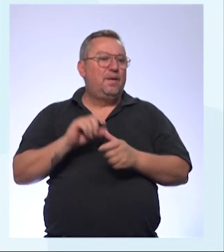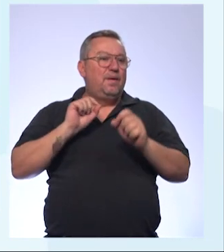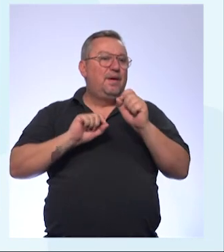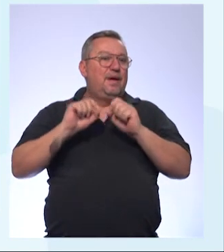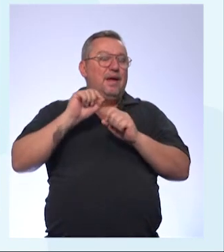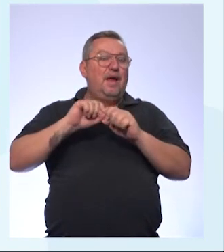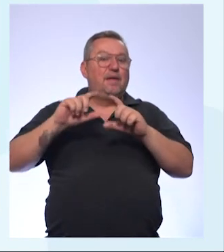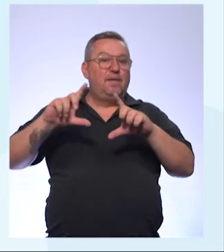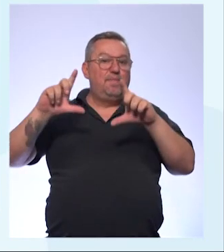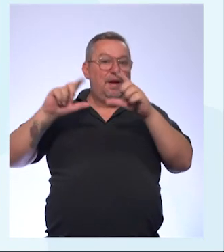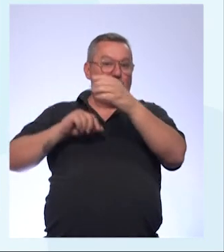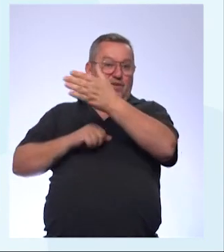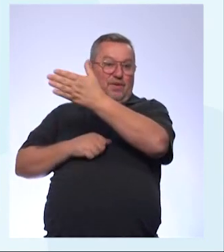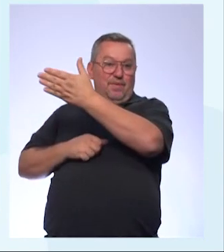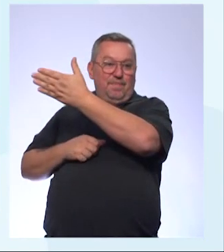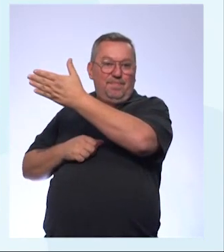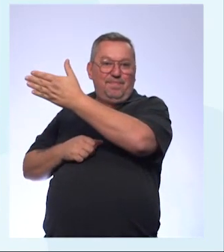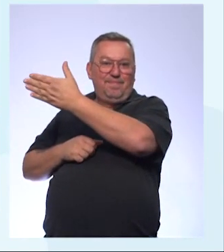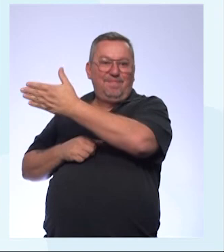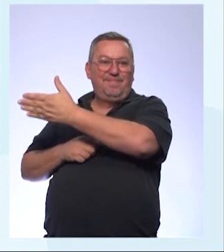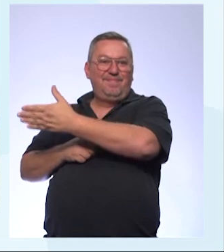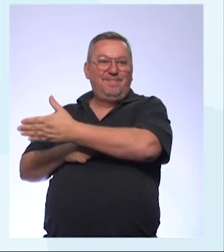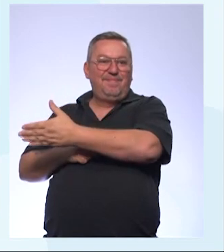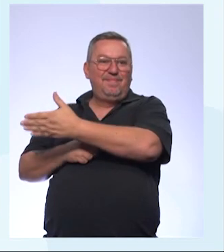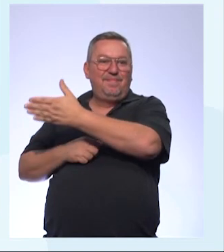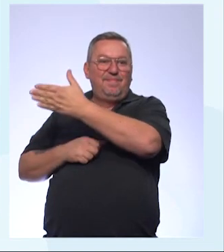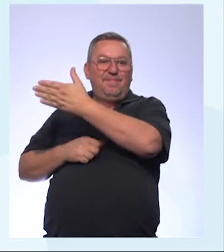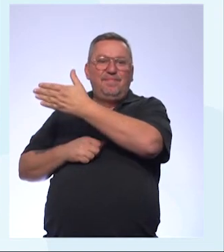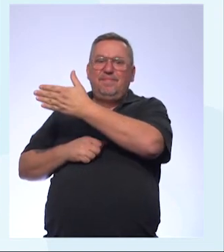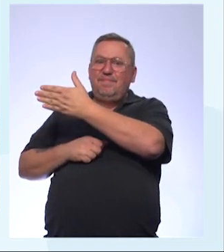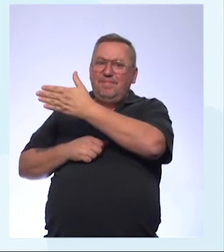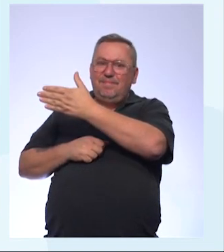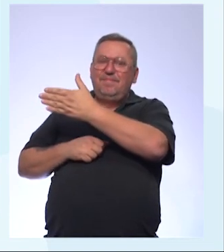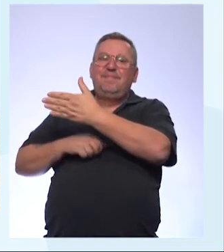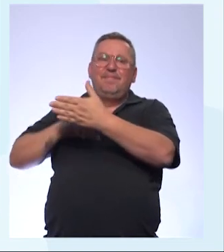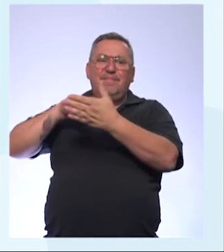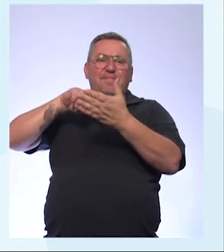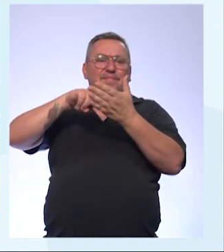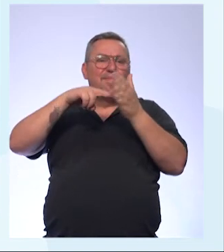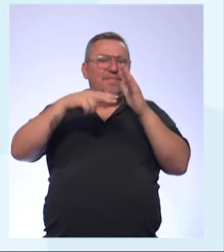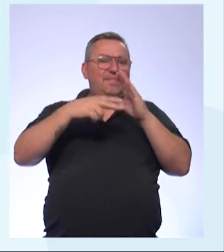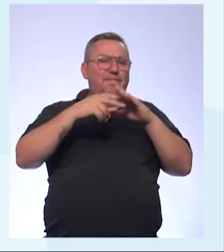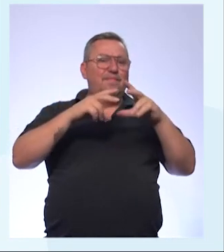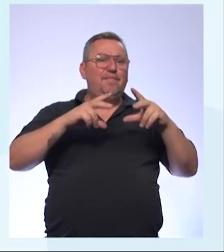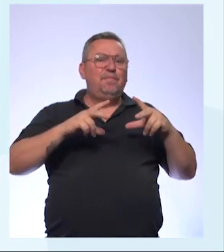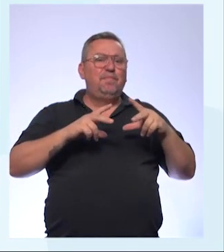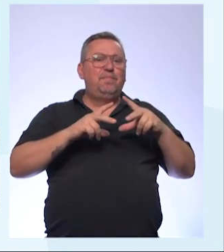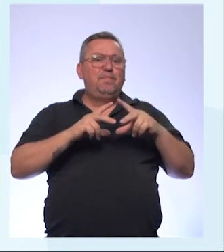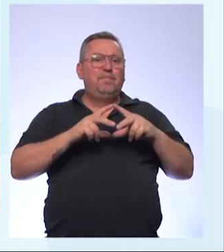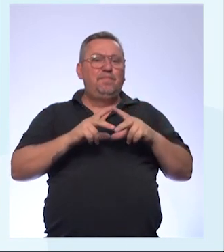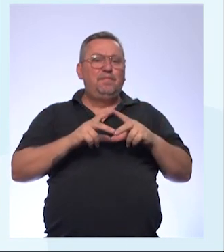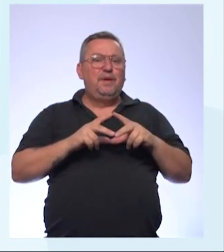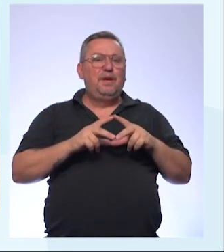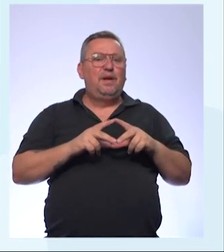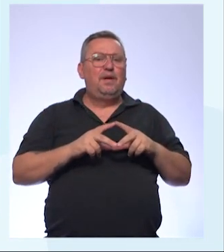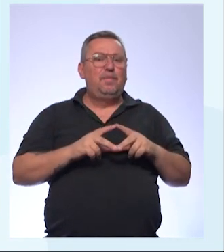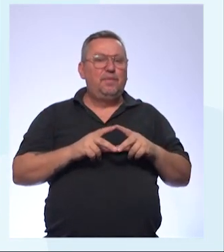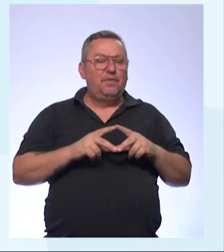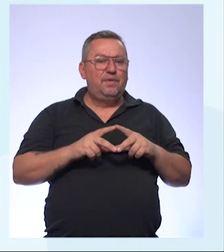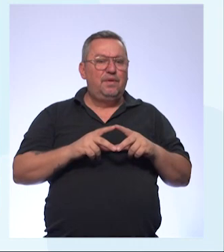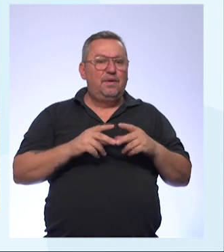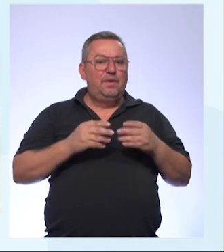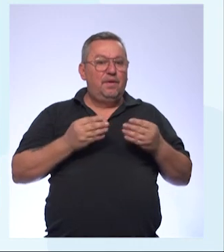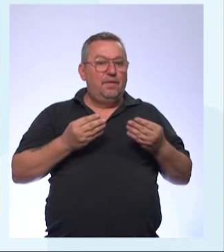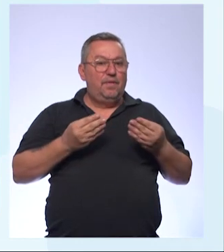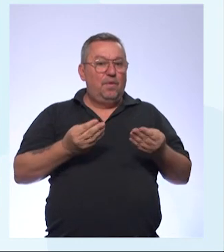essa imagem. Qual o significado das pirâmides do Egito? Então, eu vou deixar para